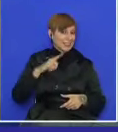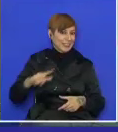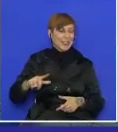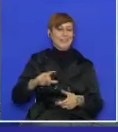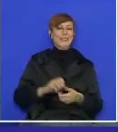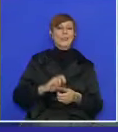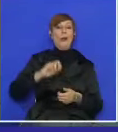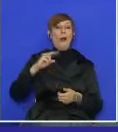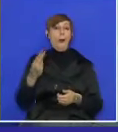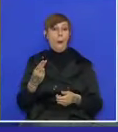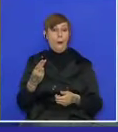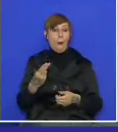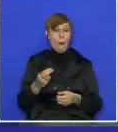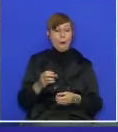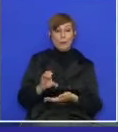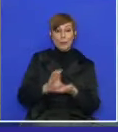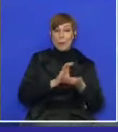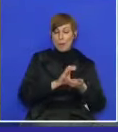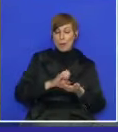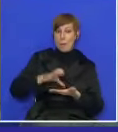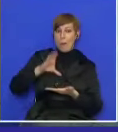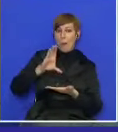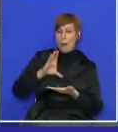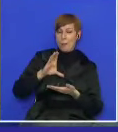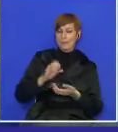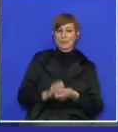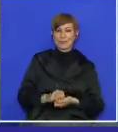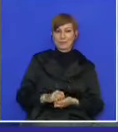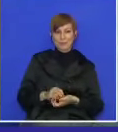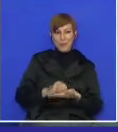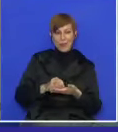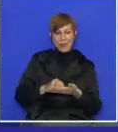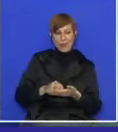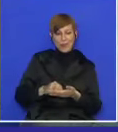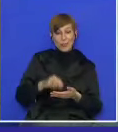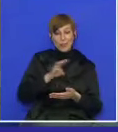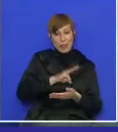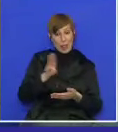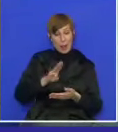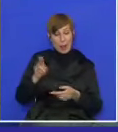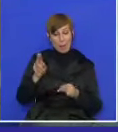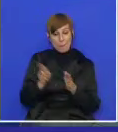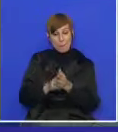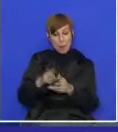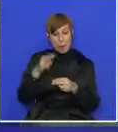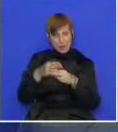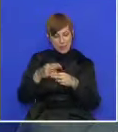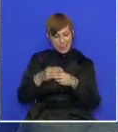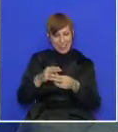vencedoras ou se o prêmio está acumulado. loterias.caixa.gov.br